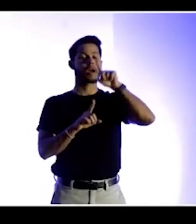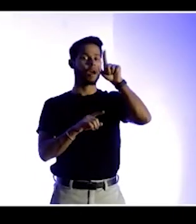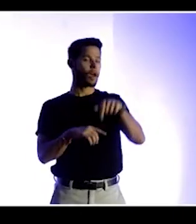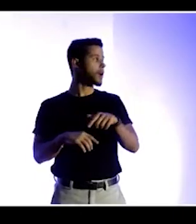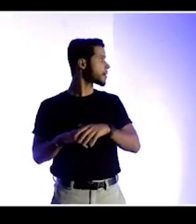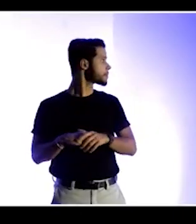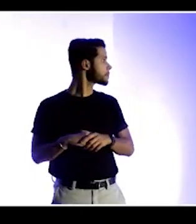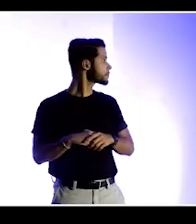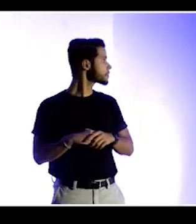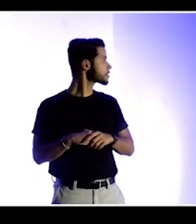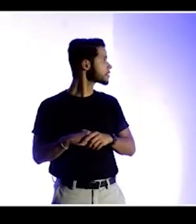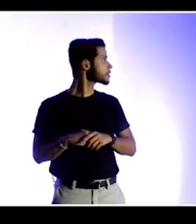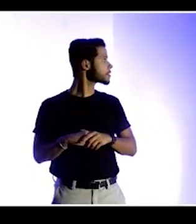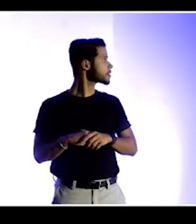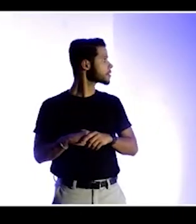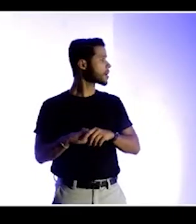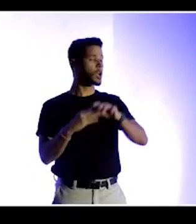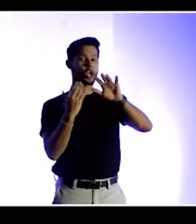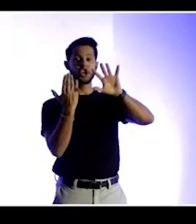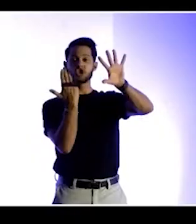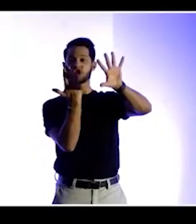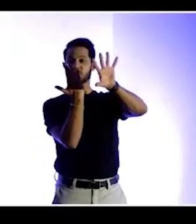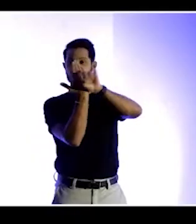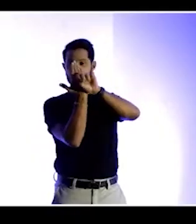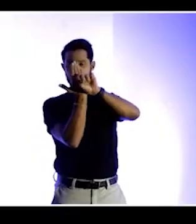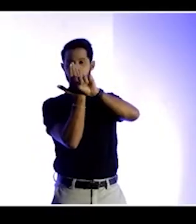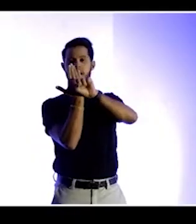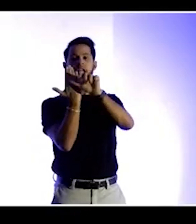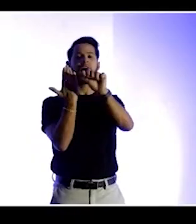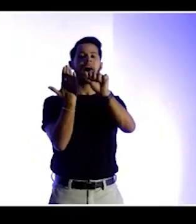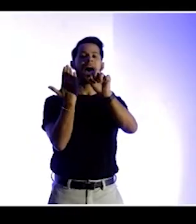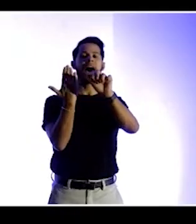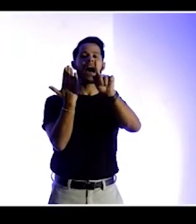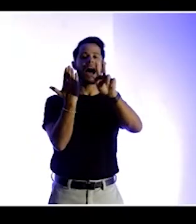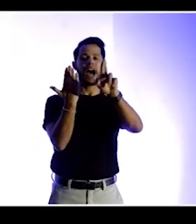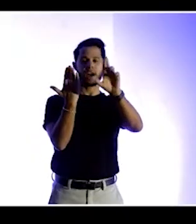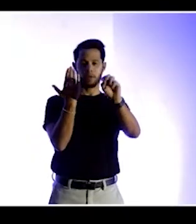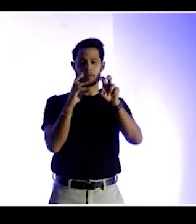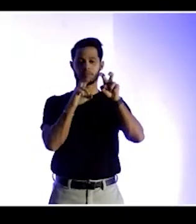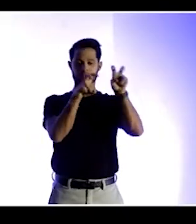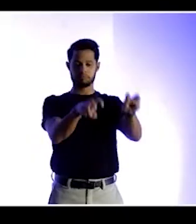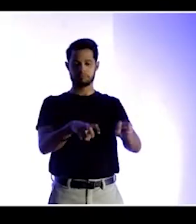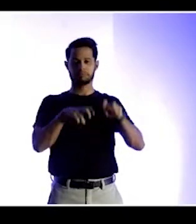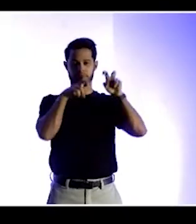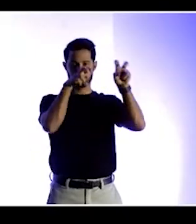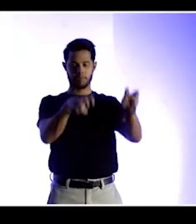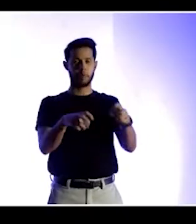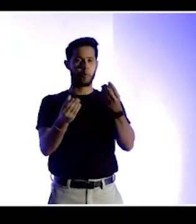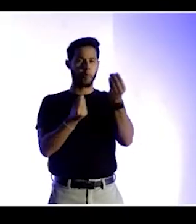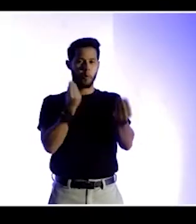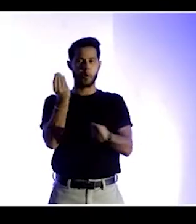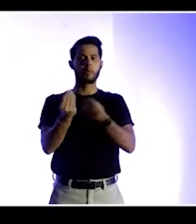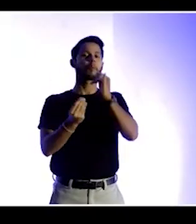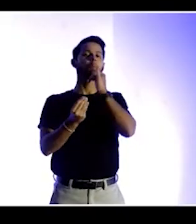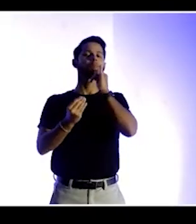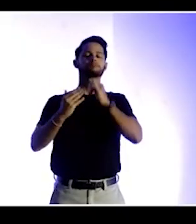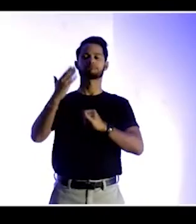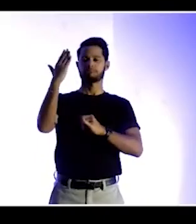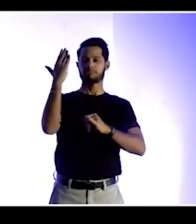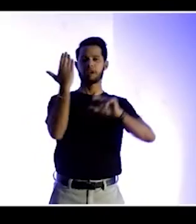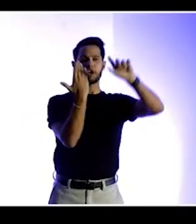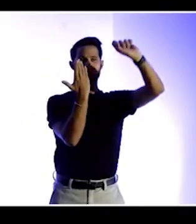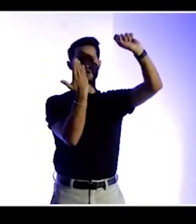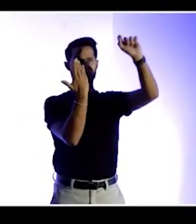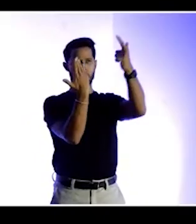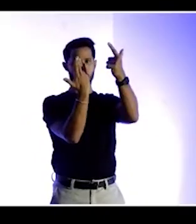agrifotovoltaico, onde eu construo estruturas mais altas do solo, planto embaixo, eu faço sombra para os animais e tenho uma